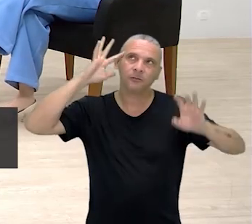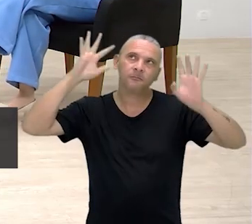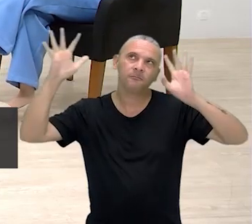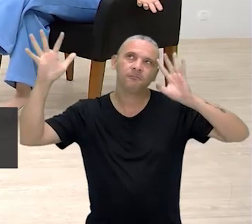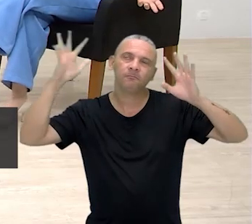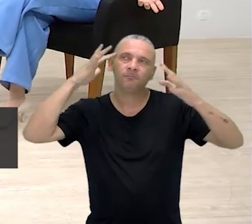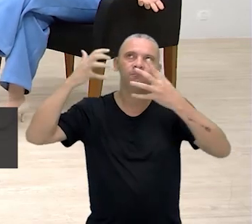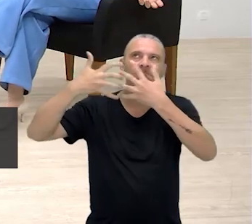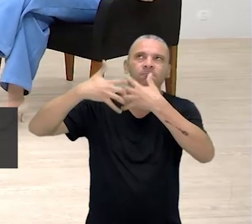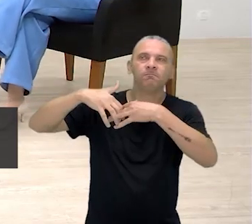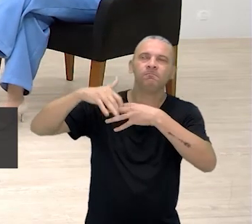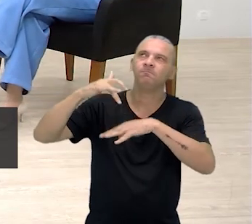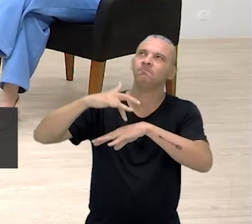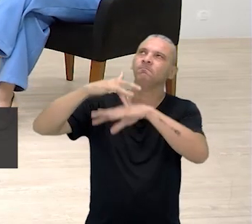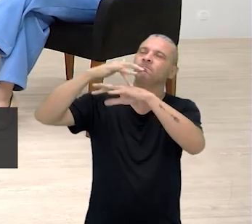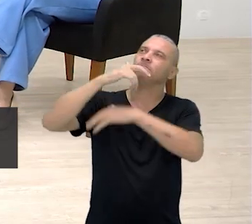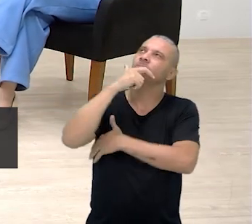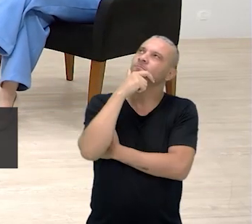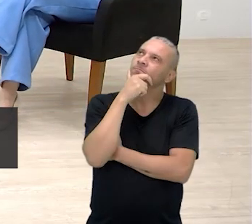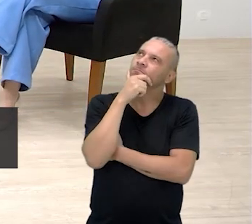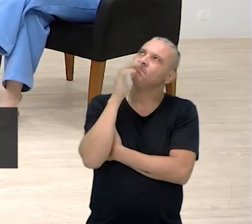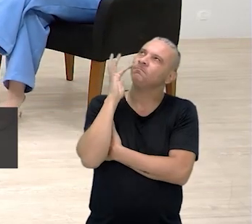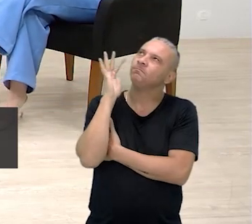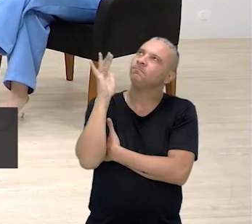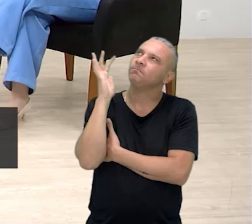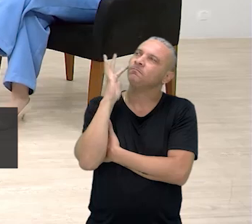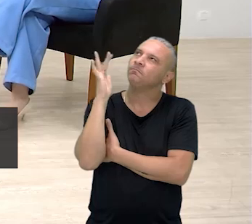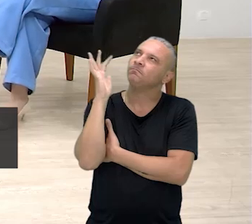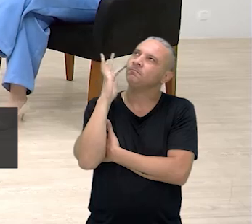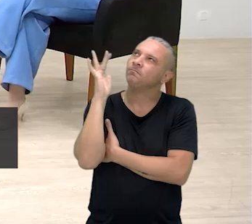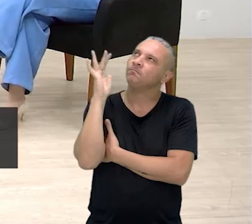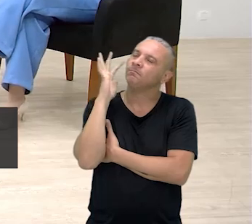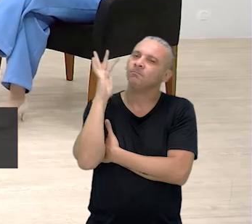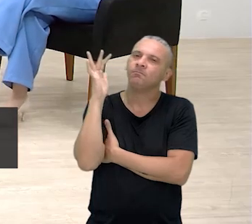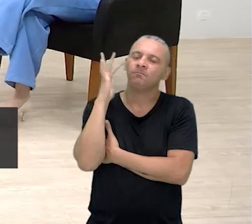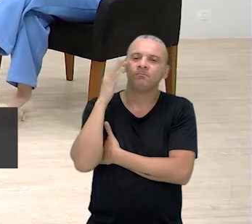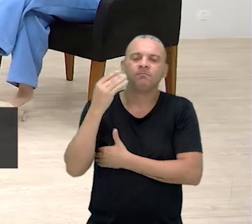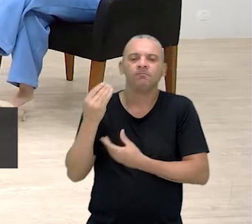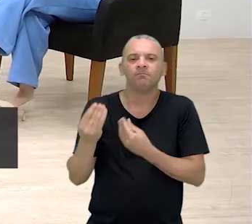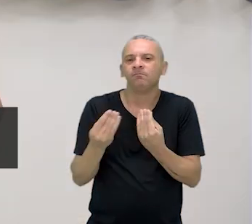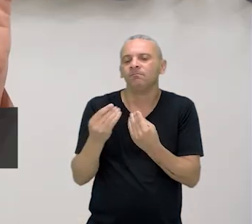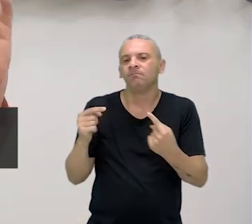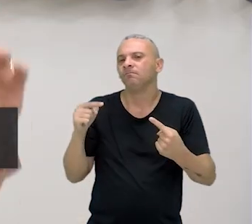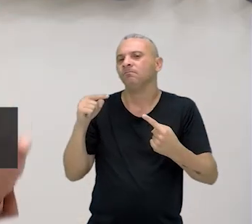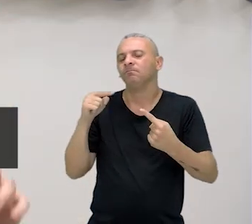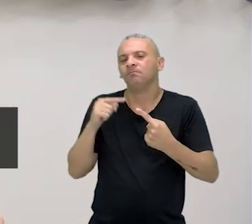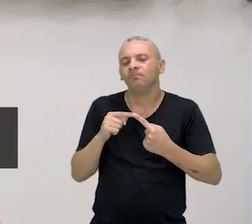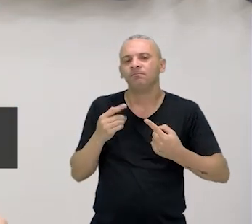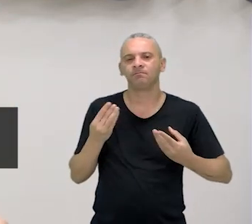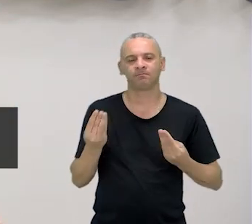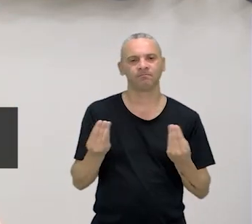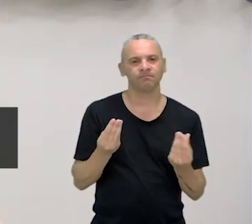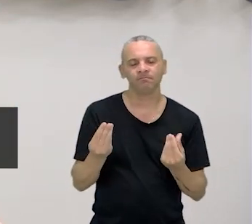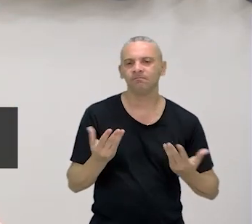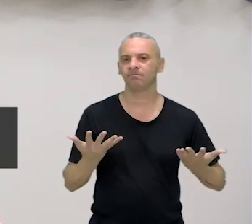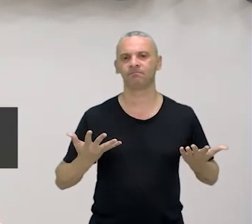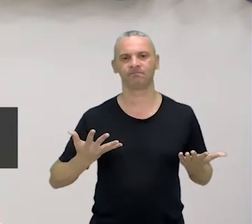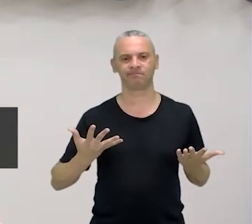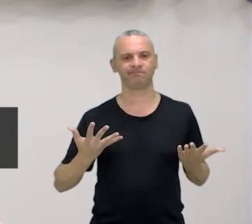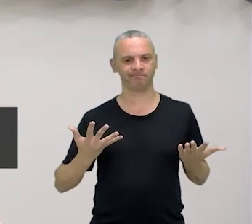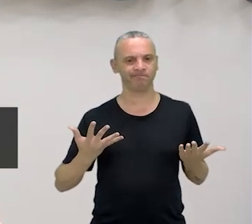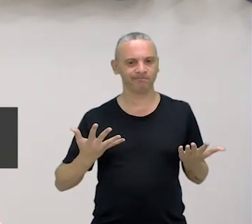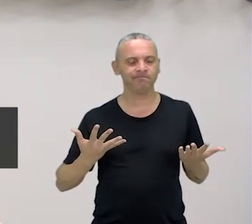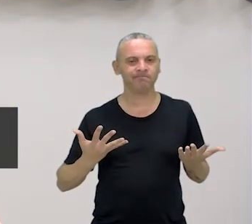nos incomoda a pensar umas coisas que estavam bem quietinhas lá, num lugar bem parado, bem fechadinho, e de repente ele